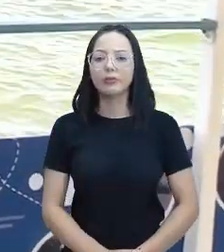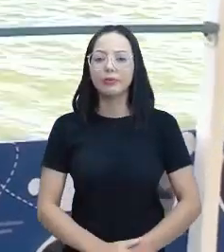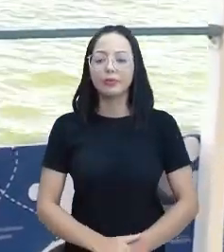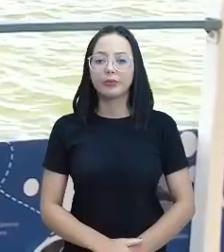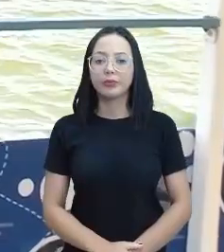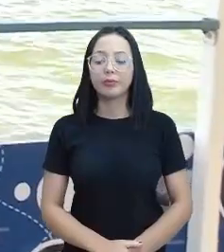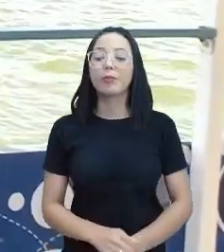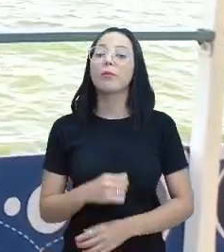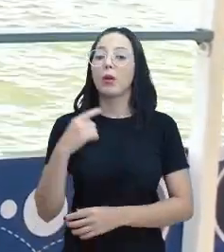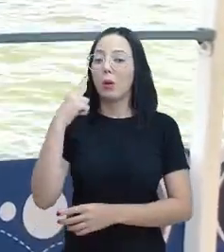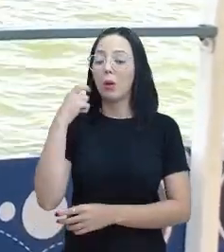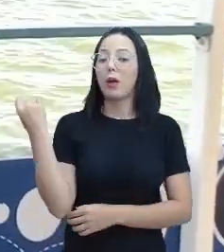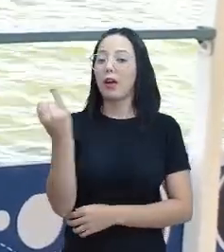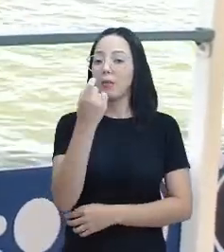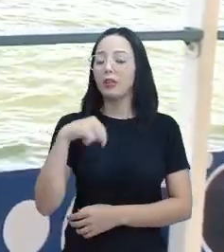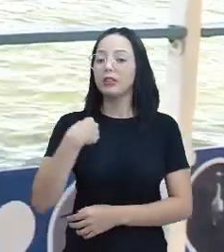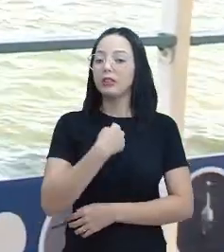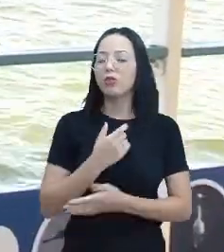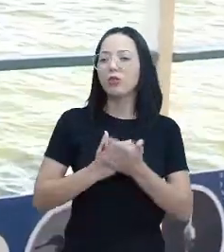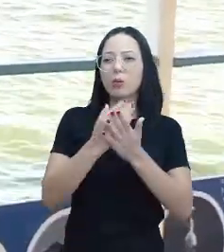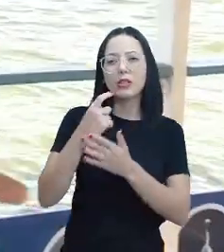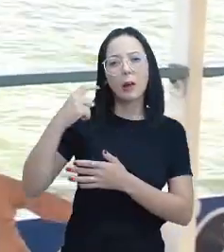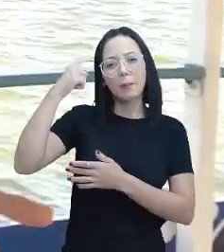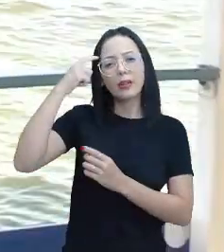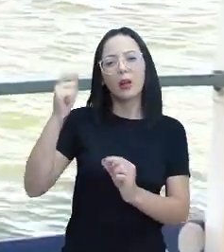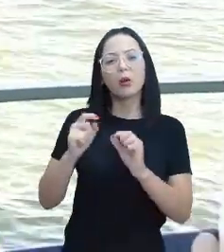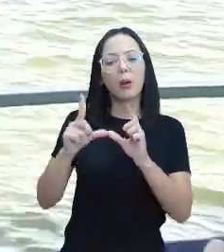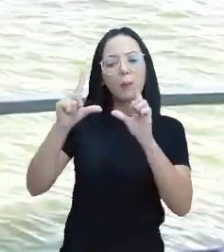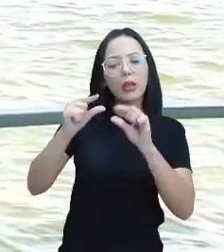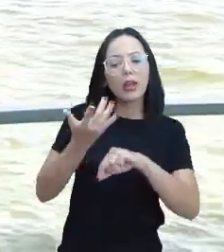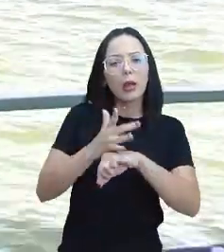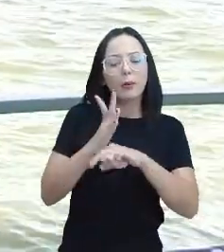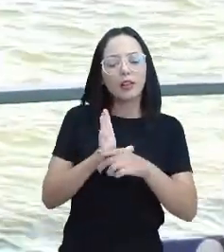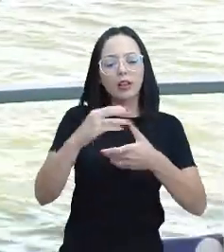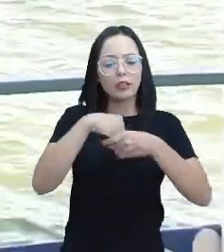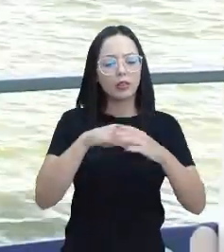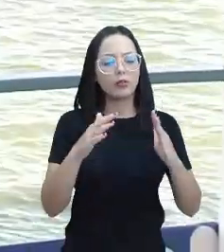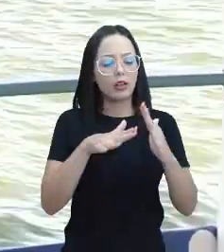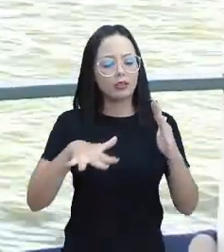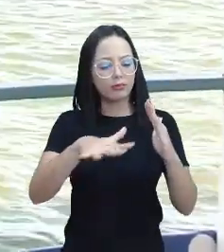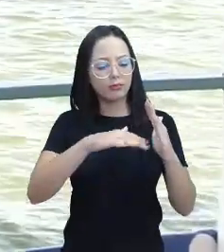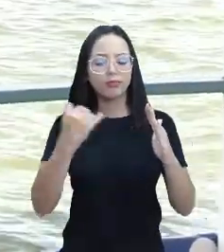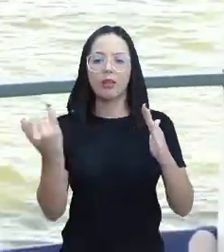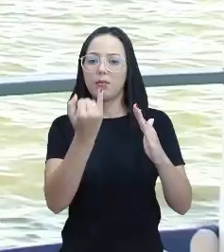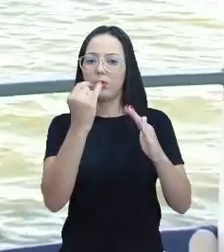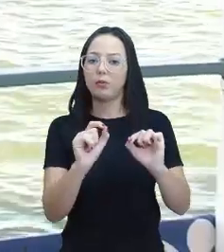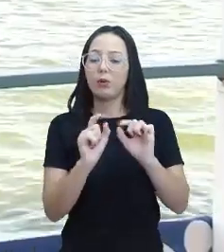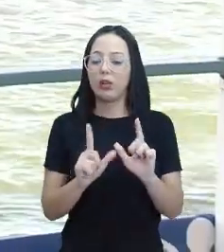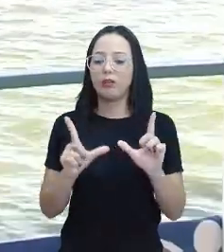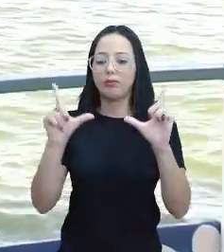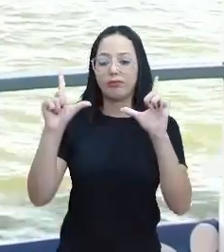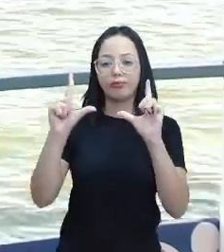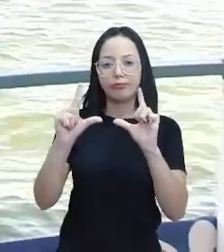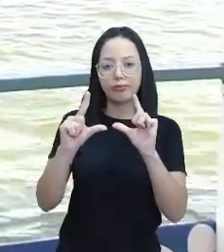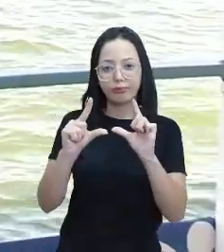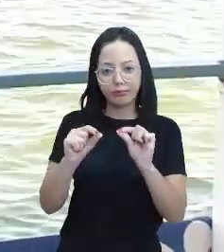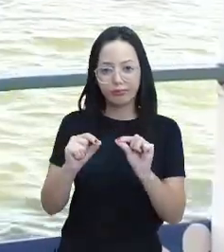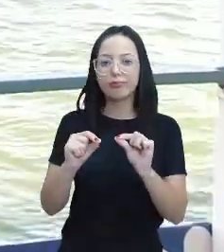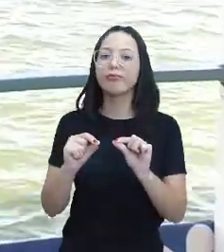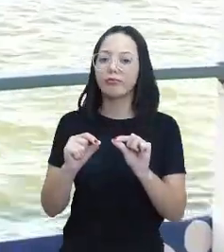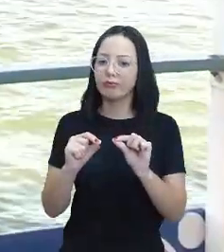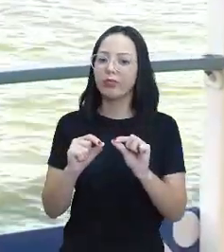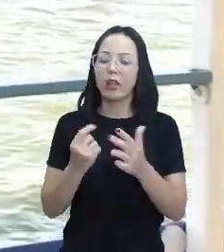É importante a gente começar a pensar, não é, que pequenas práticas dentro de casa são importantes para reduzir o resíduo